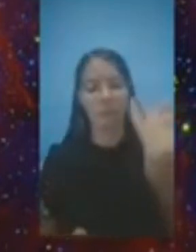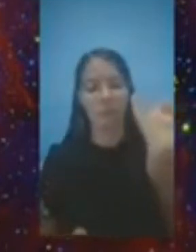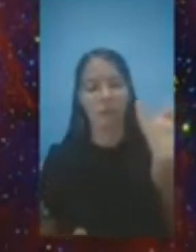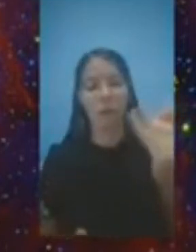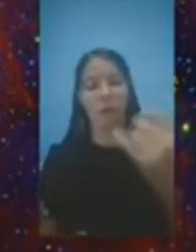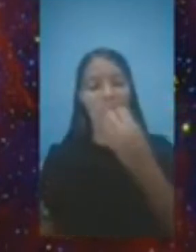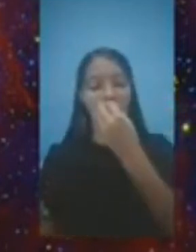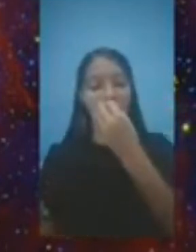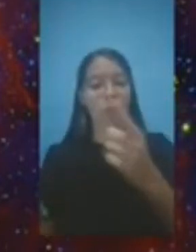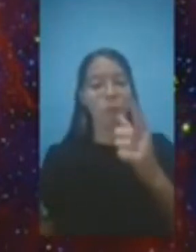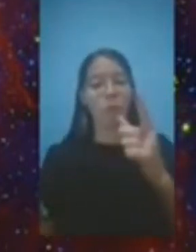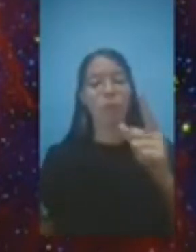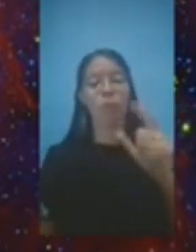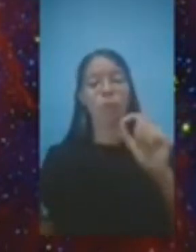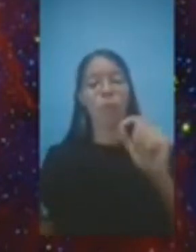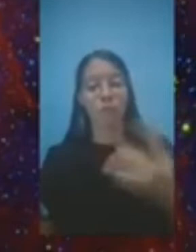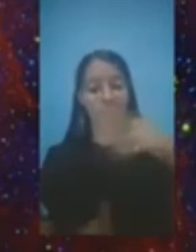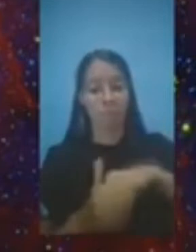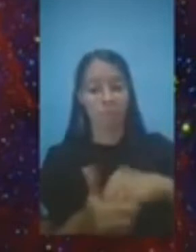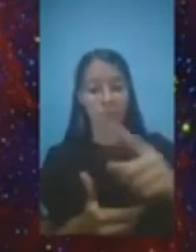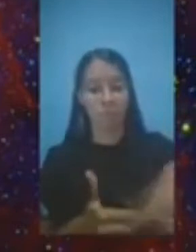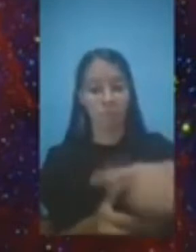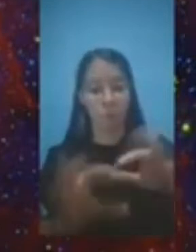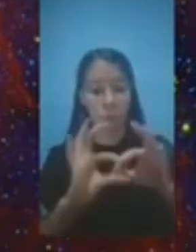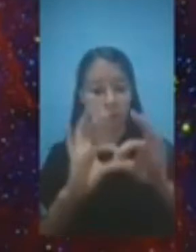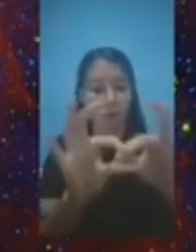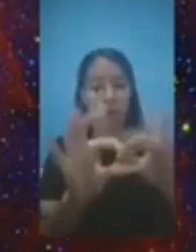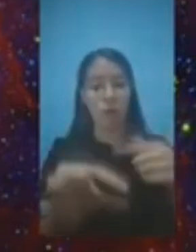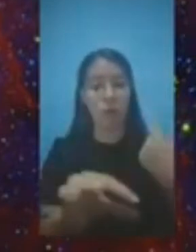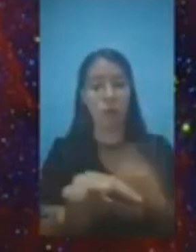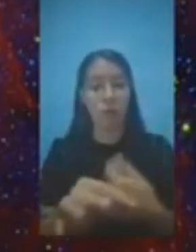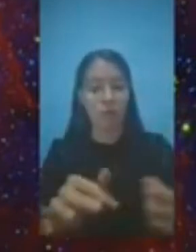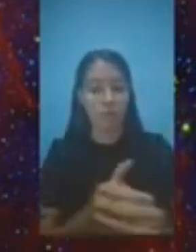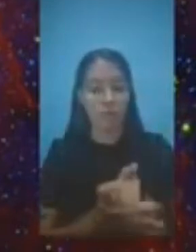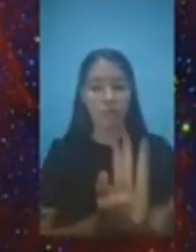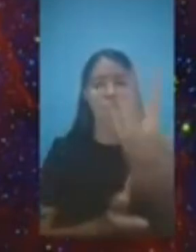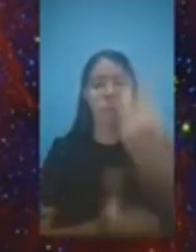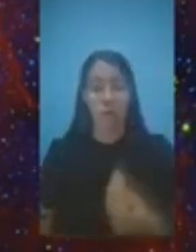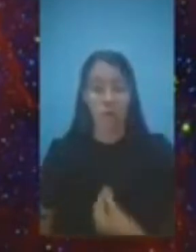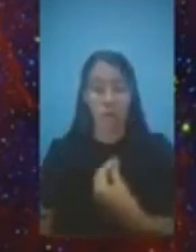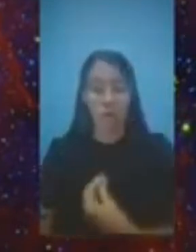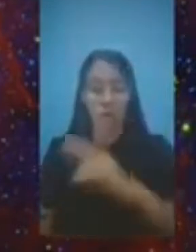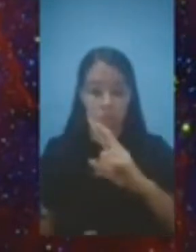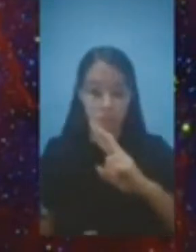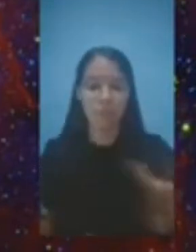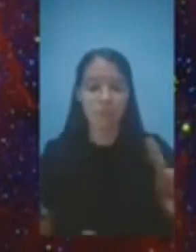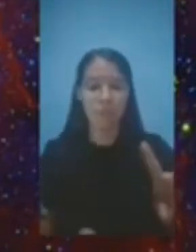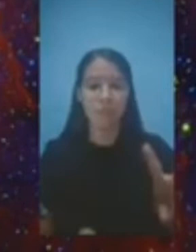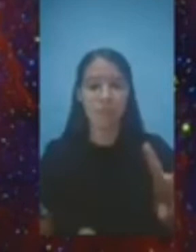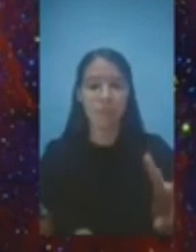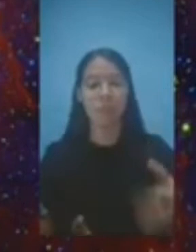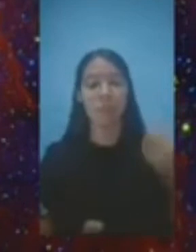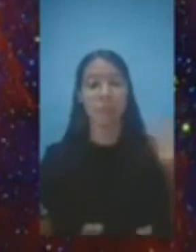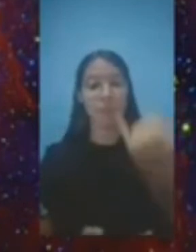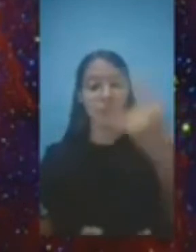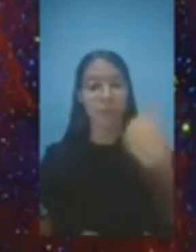grandes amigos, não importa o que temos, nem o que somos. O que importa é o propósito que temos de nos unir, de evoluir, de fazermos a